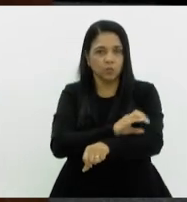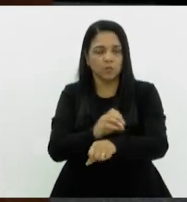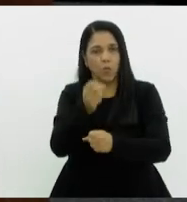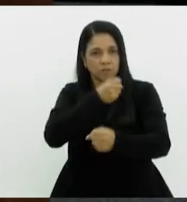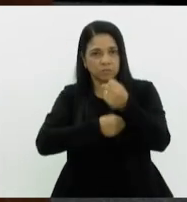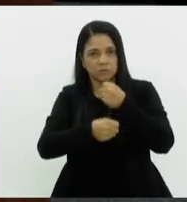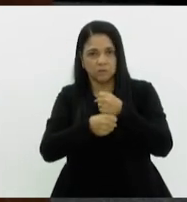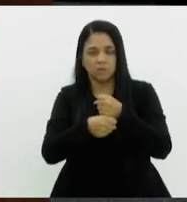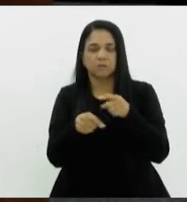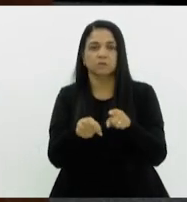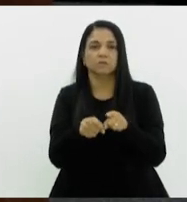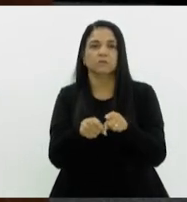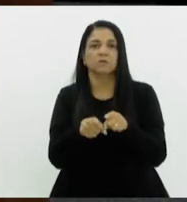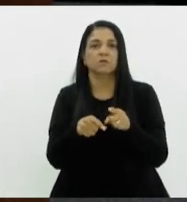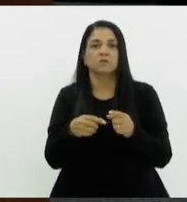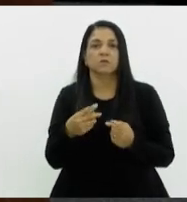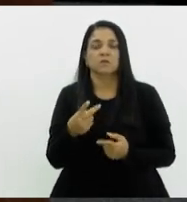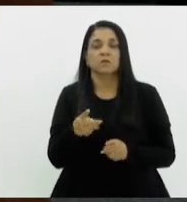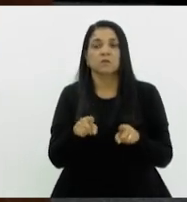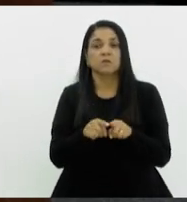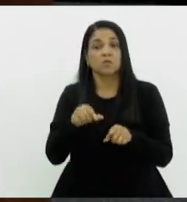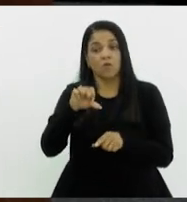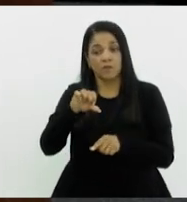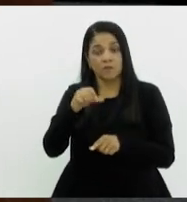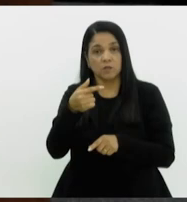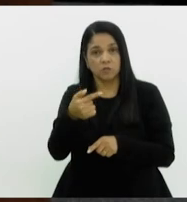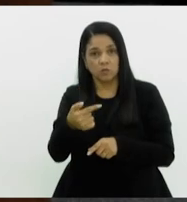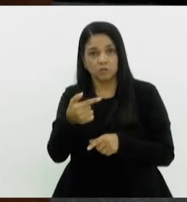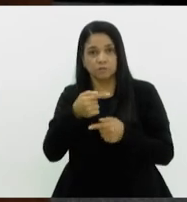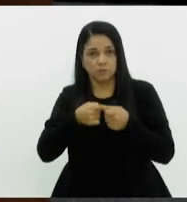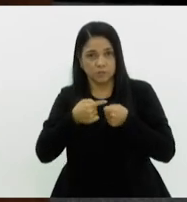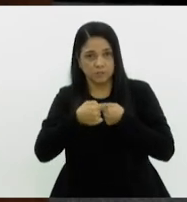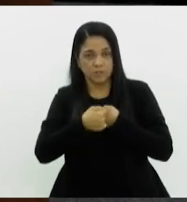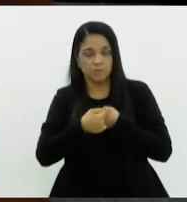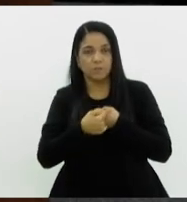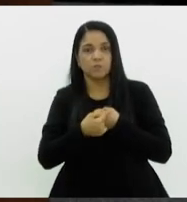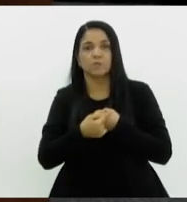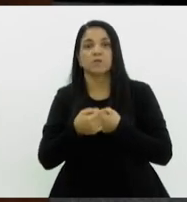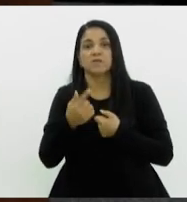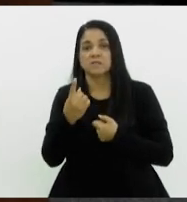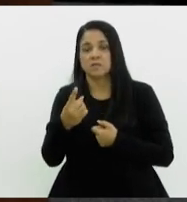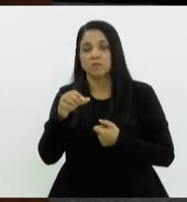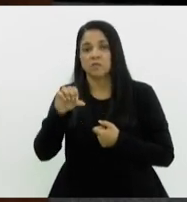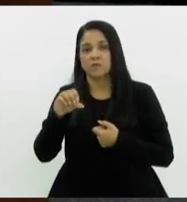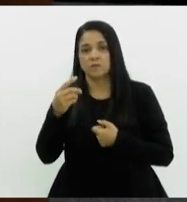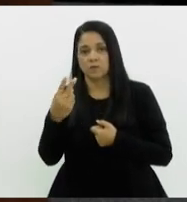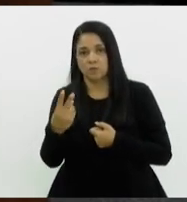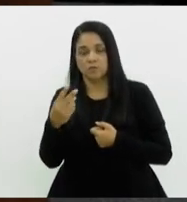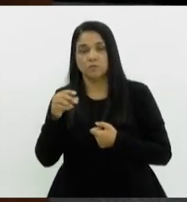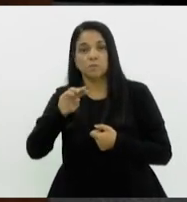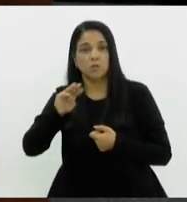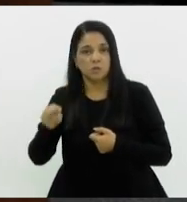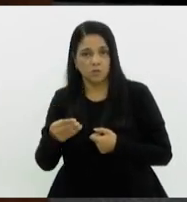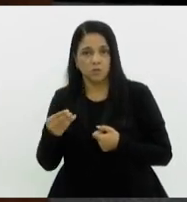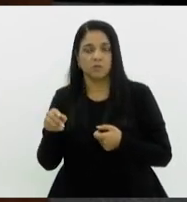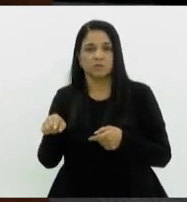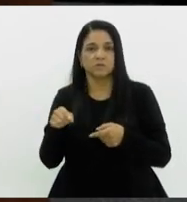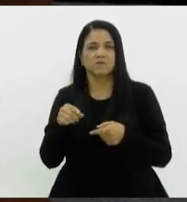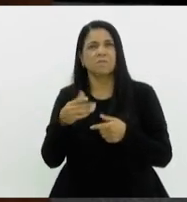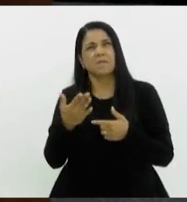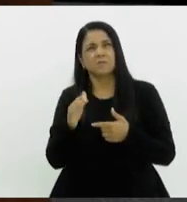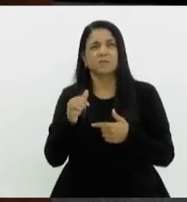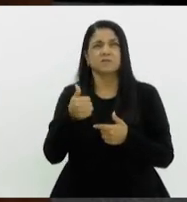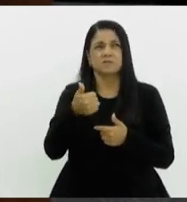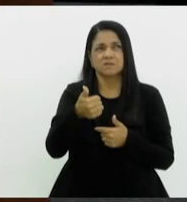de reais para os 92 municípios do Estado do Rio de Janeiro e pouco mais de